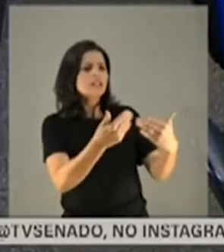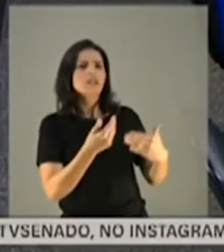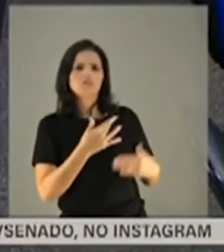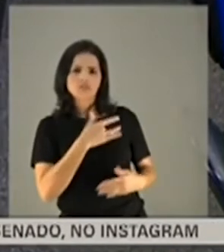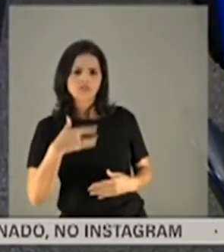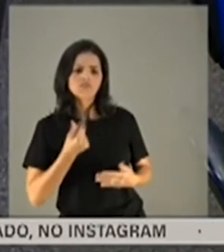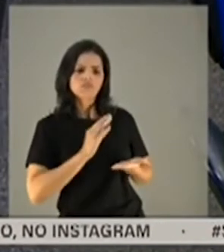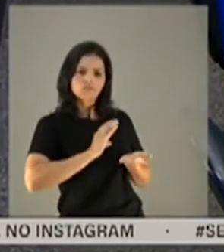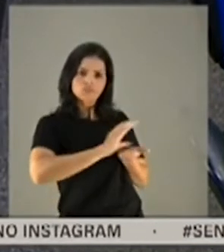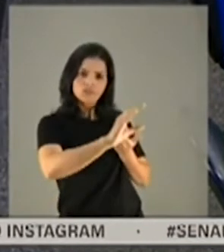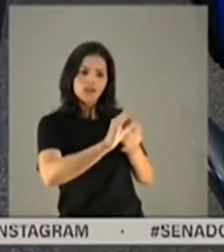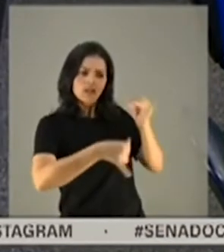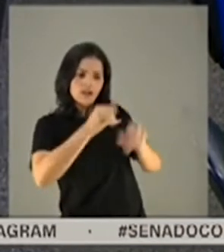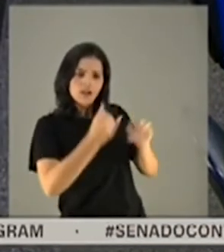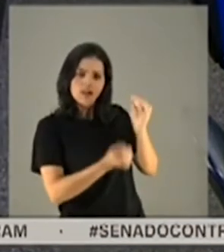desenvolvimento e produção da Coronavac?